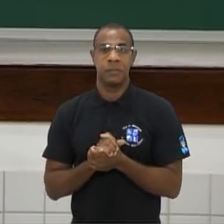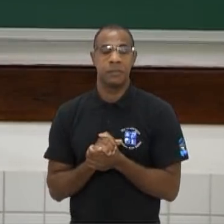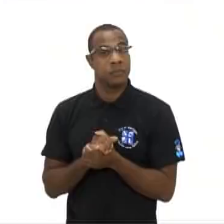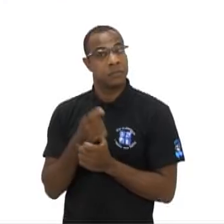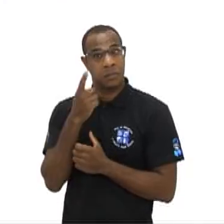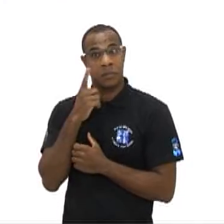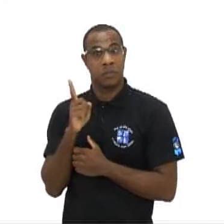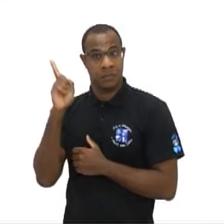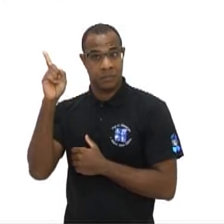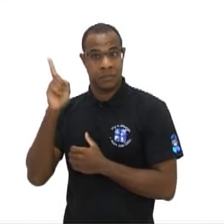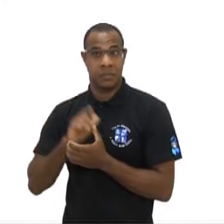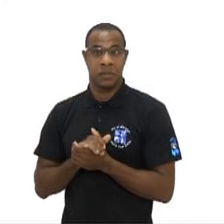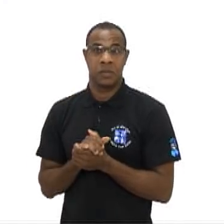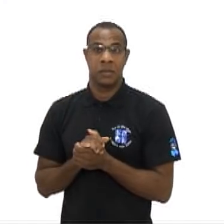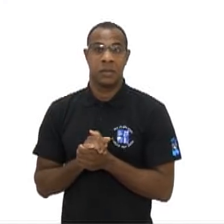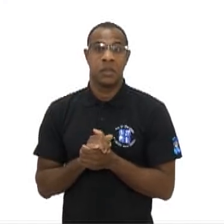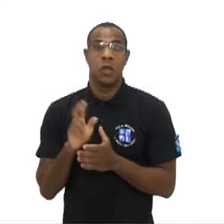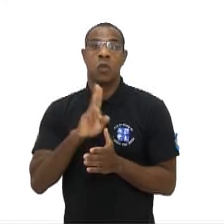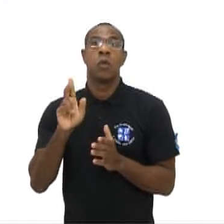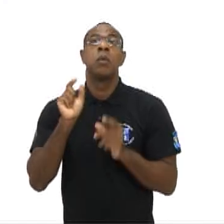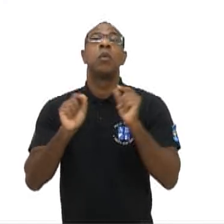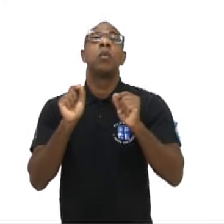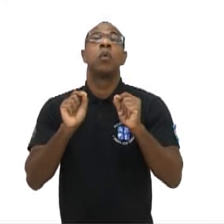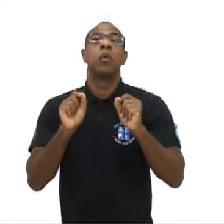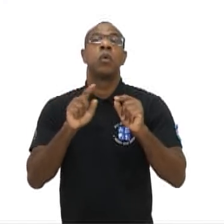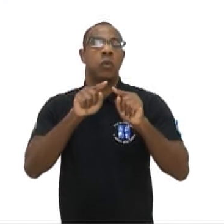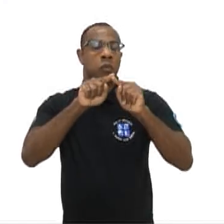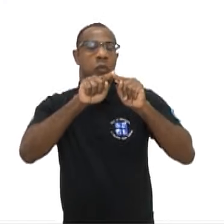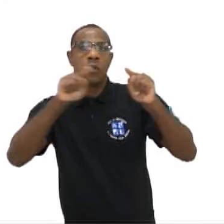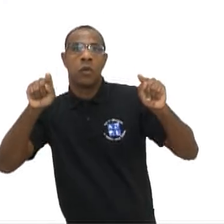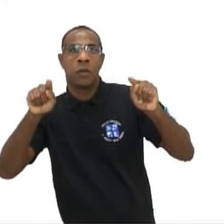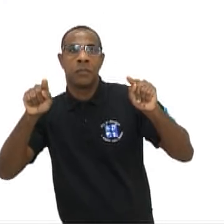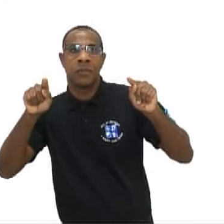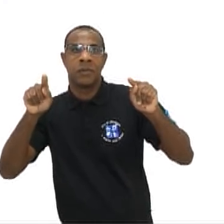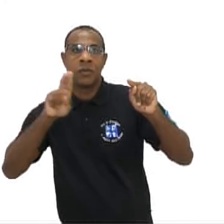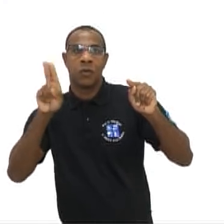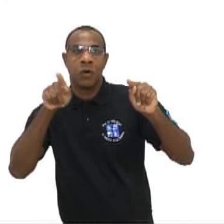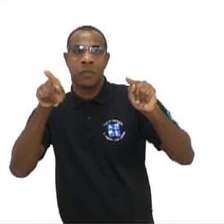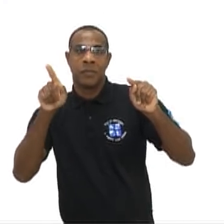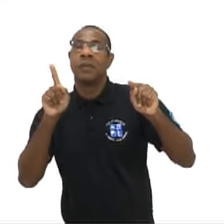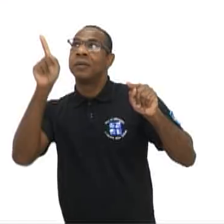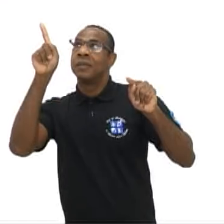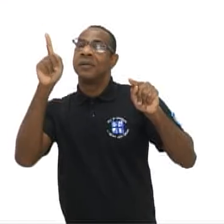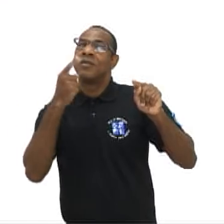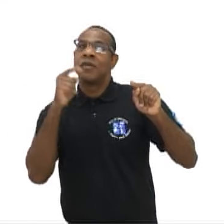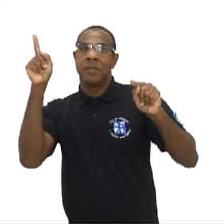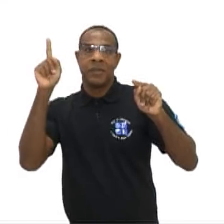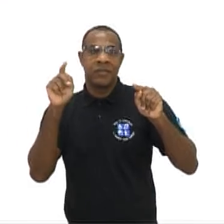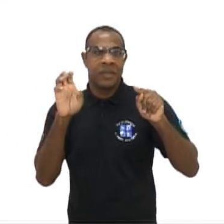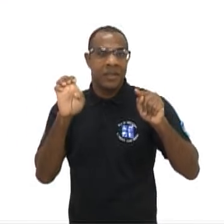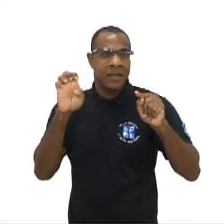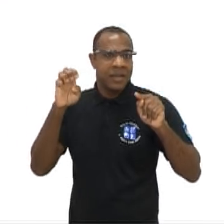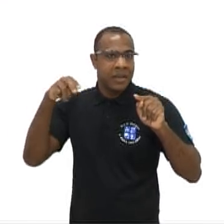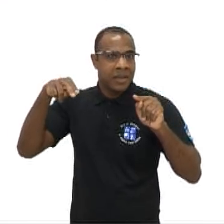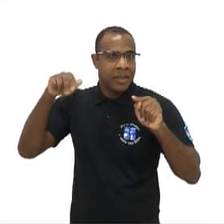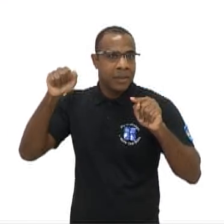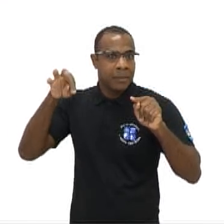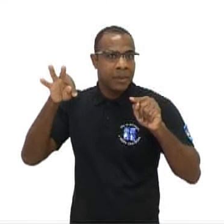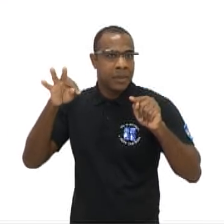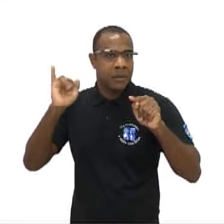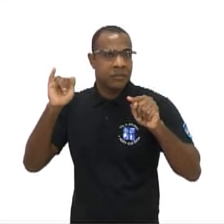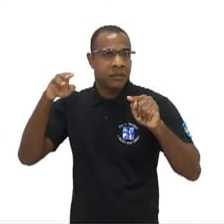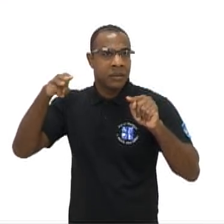Ó, complete as frases. Chamamos de enantimorfas a característica da imagem de um espelho plano. E aqui você tem